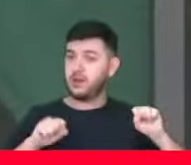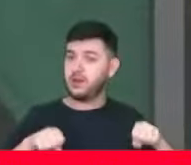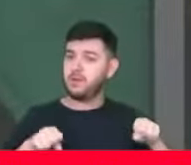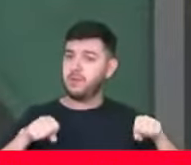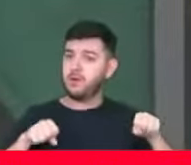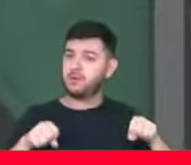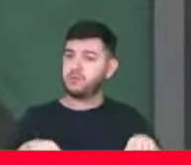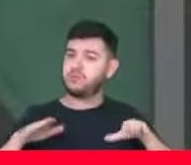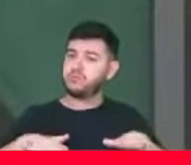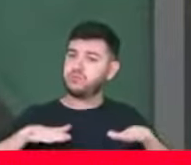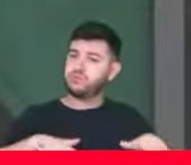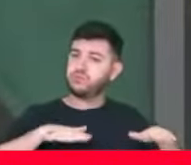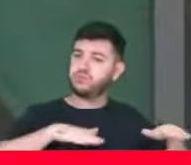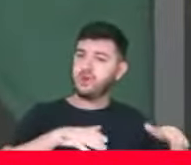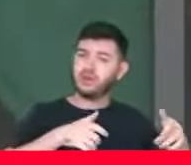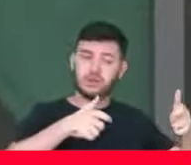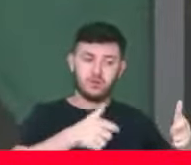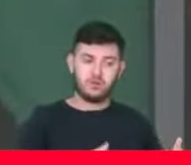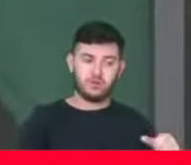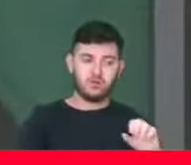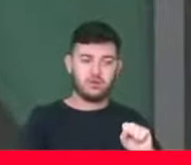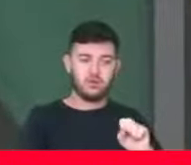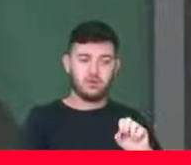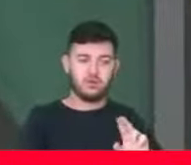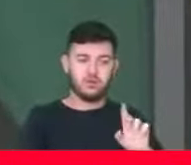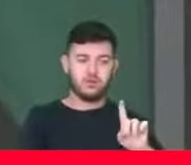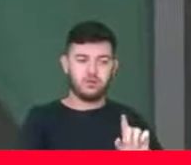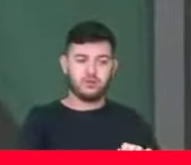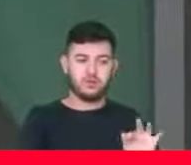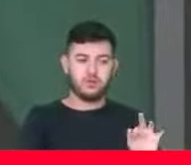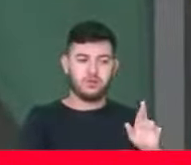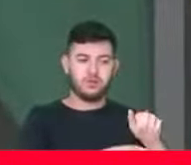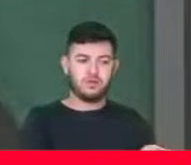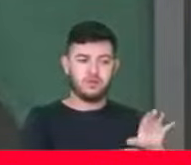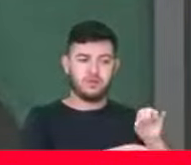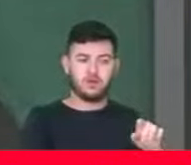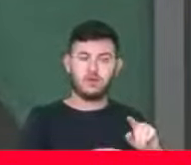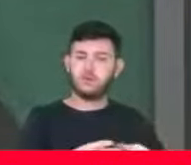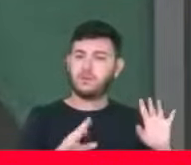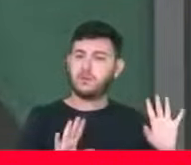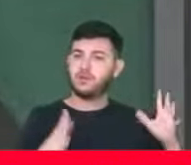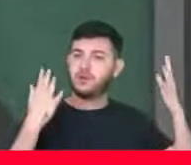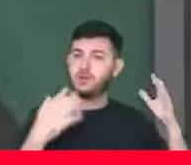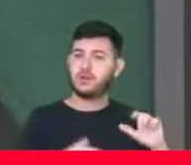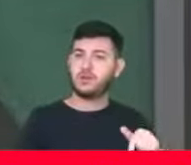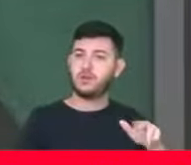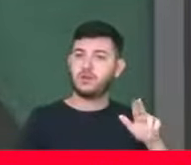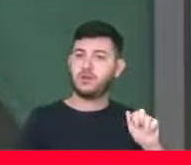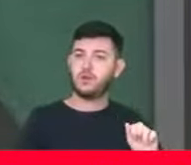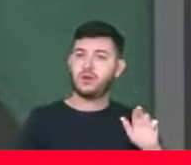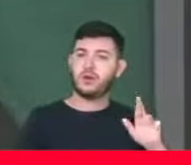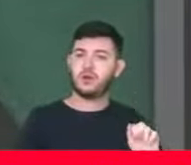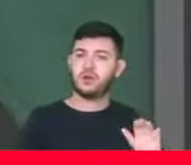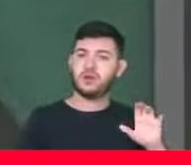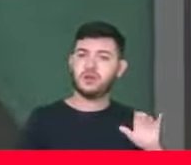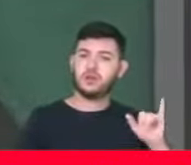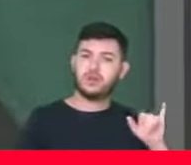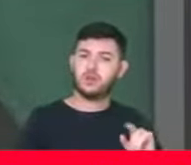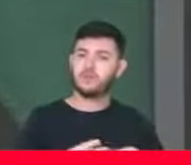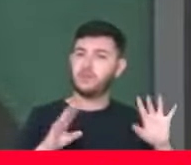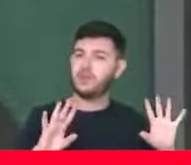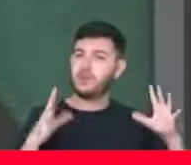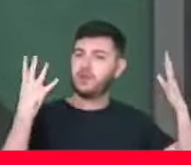Souza Franco, como também no evento em Icoaraci, como os eventos que tiveram em Marabá, que foi a